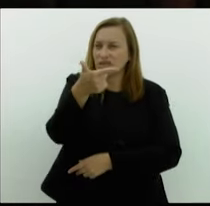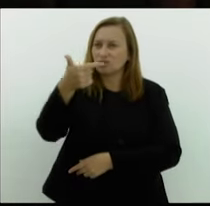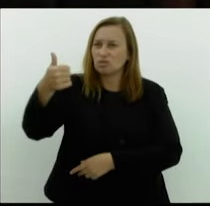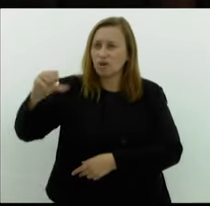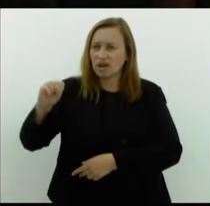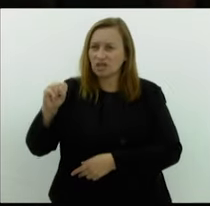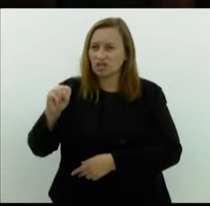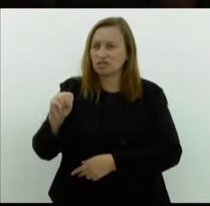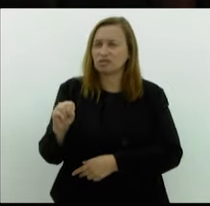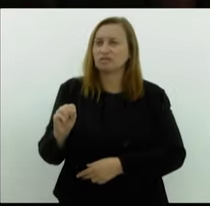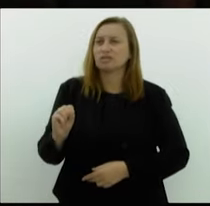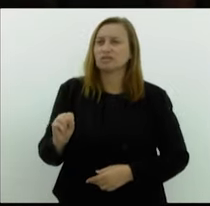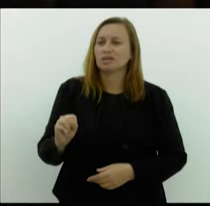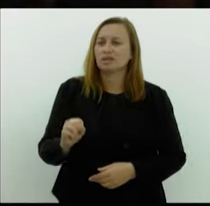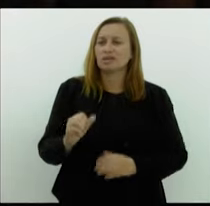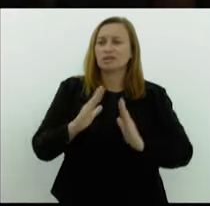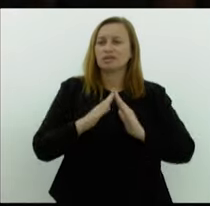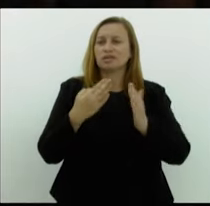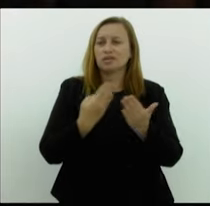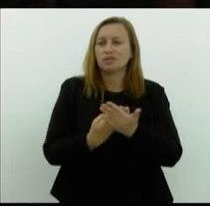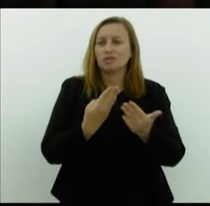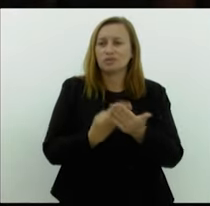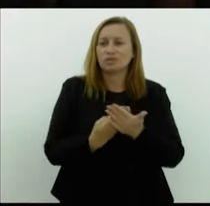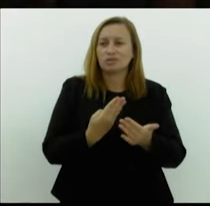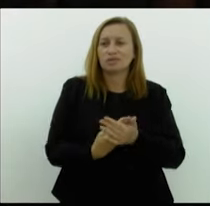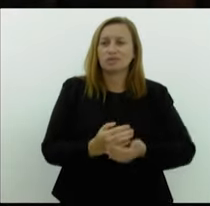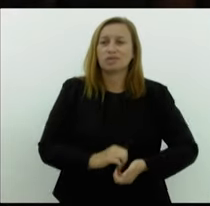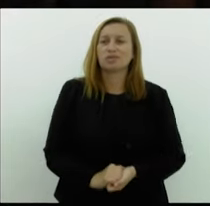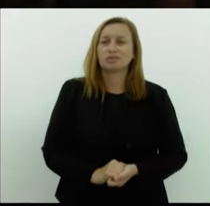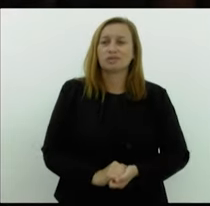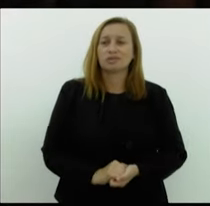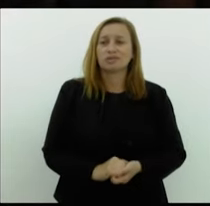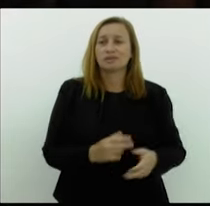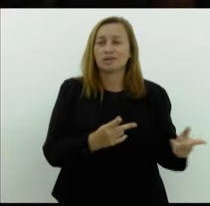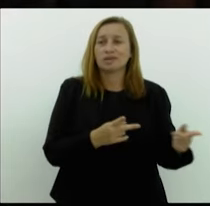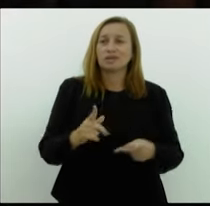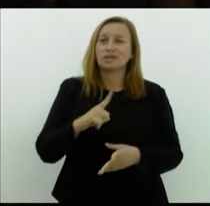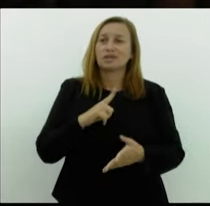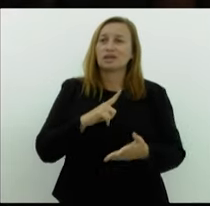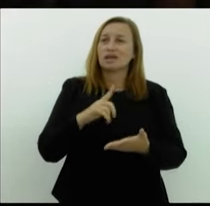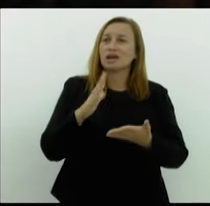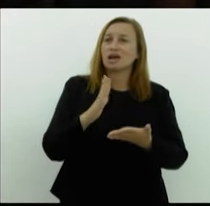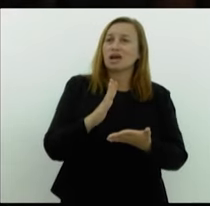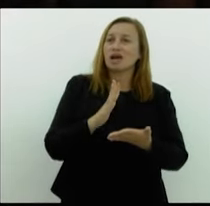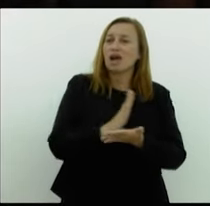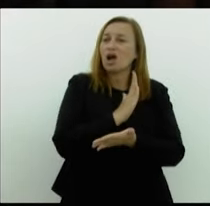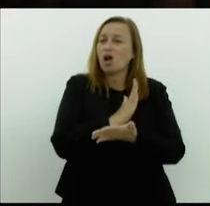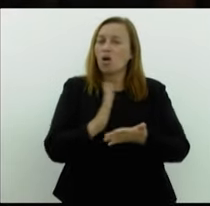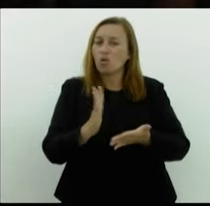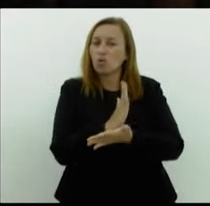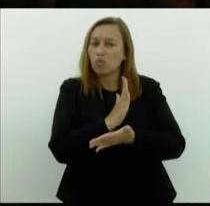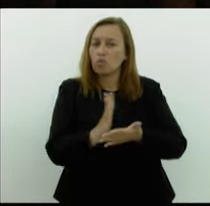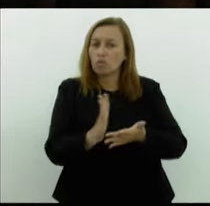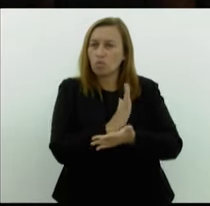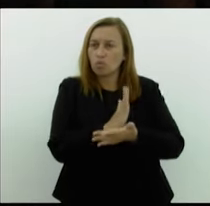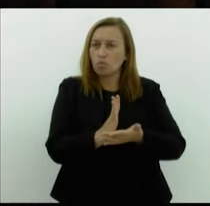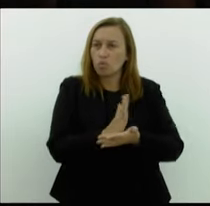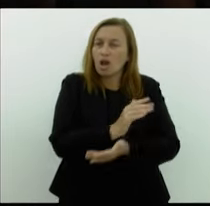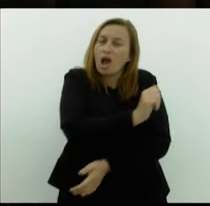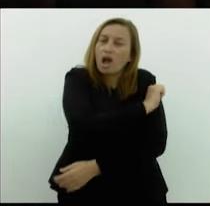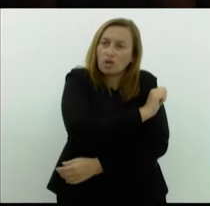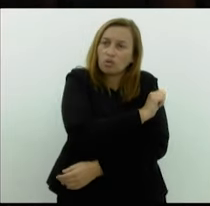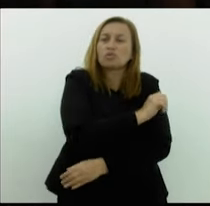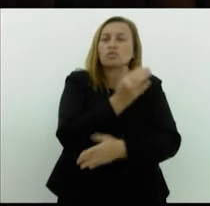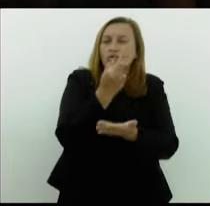82% das escolas que a gente visitou tem pelo menos alguma turma faltando algum